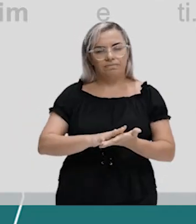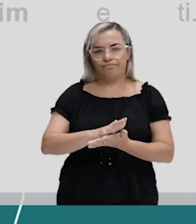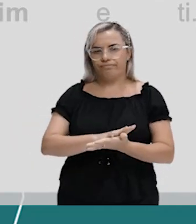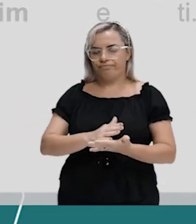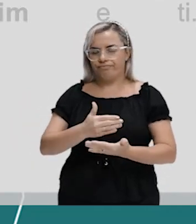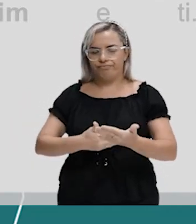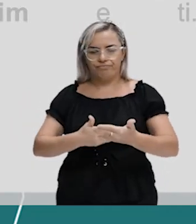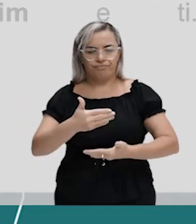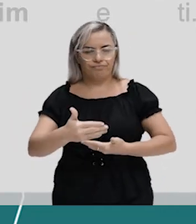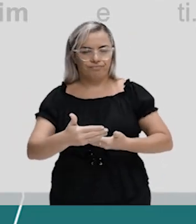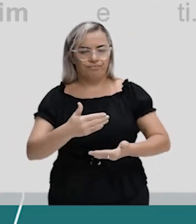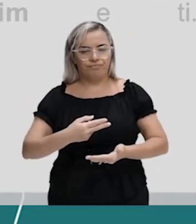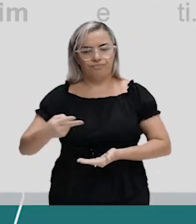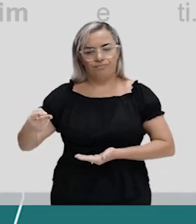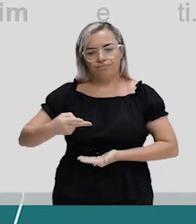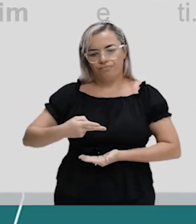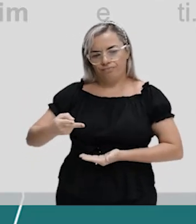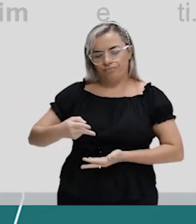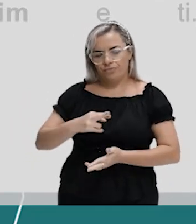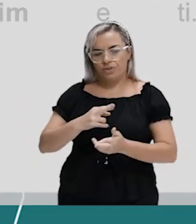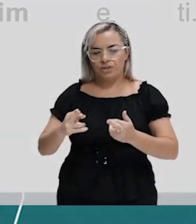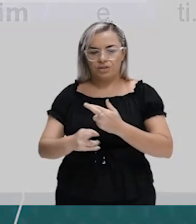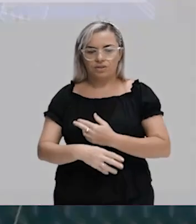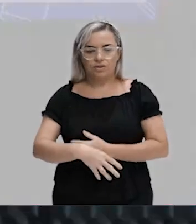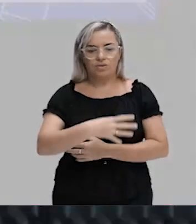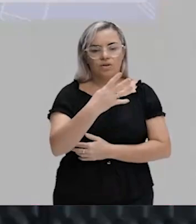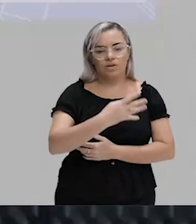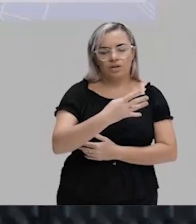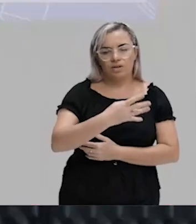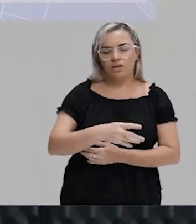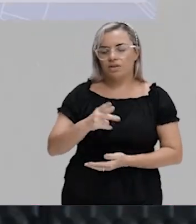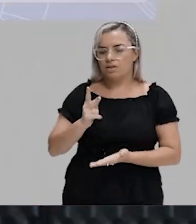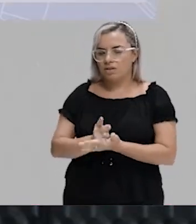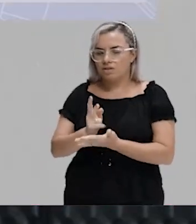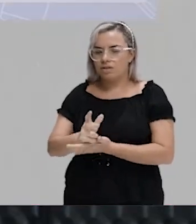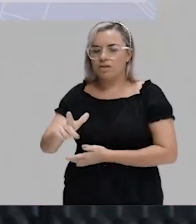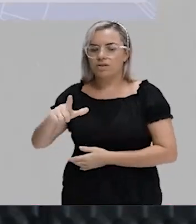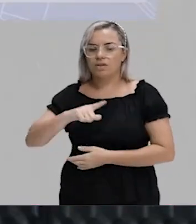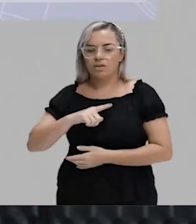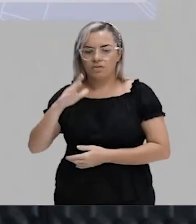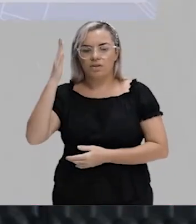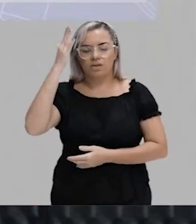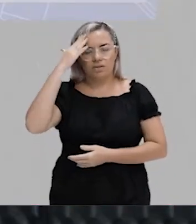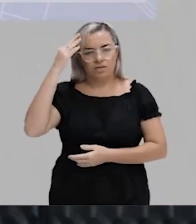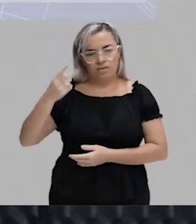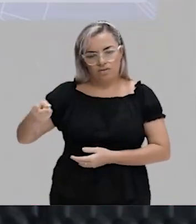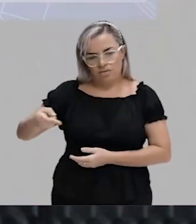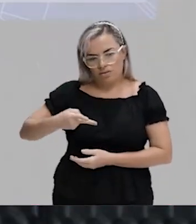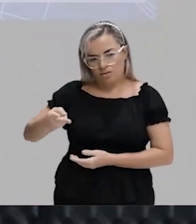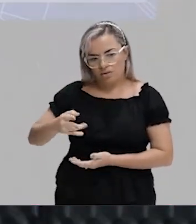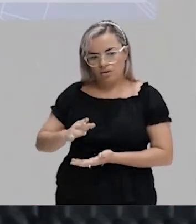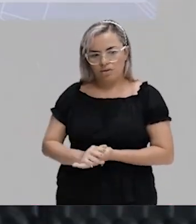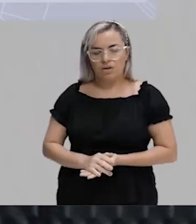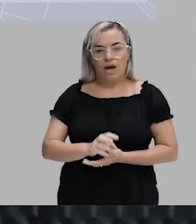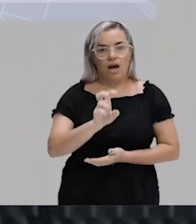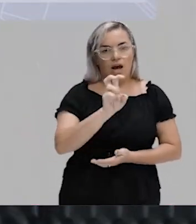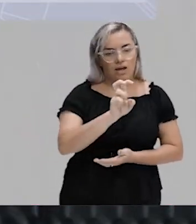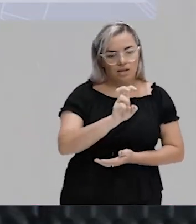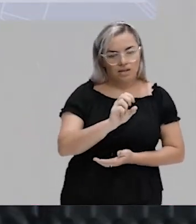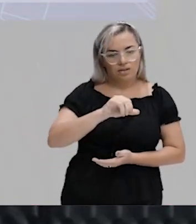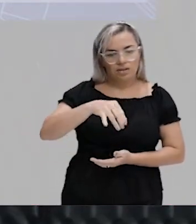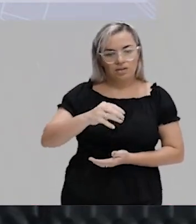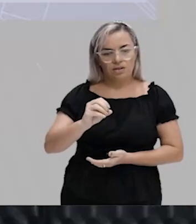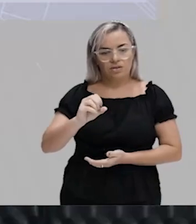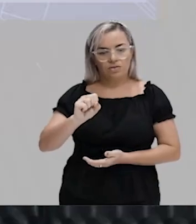Sempre houve entendimentos entre mim e ti. José, espere, vou com você. Então, vamos